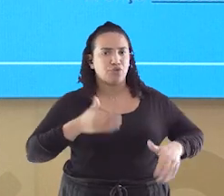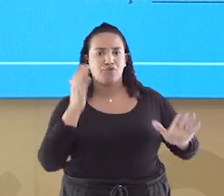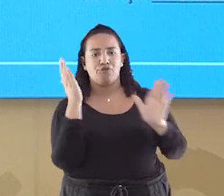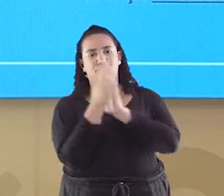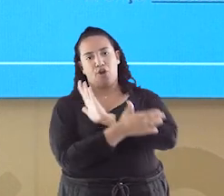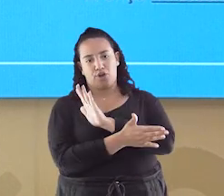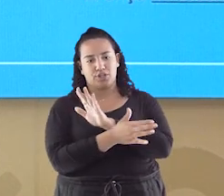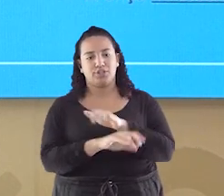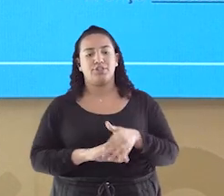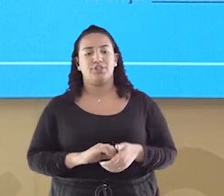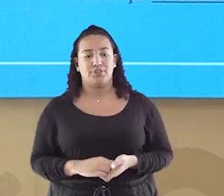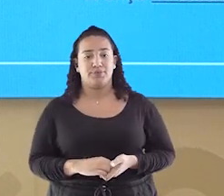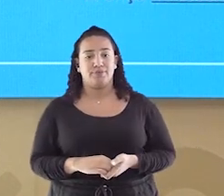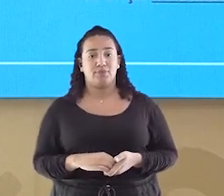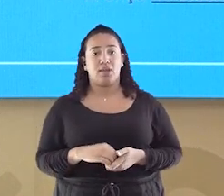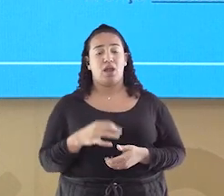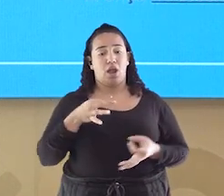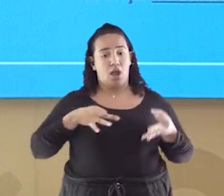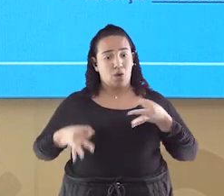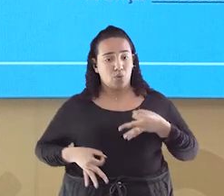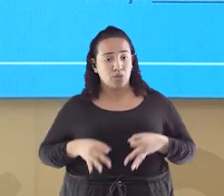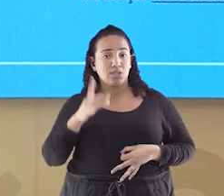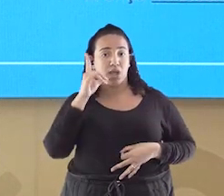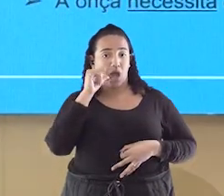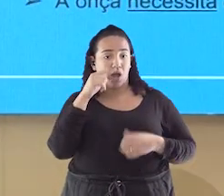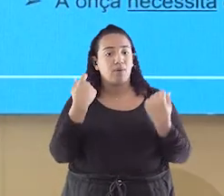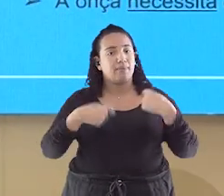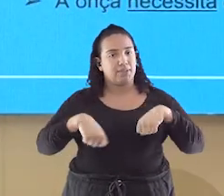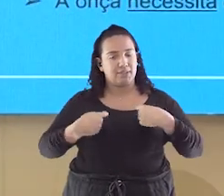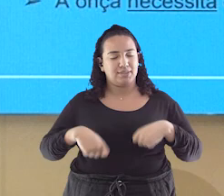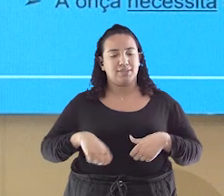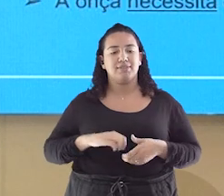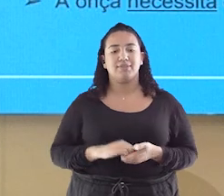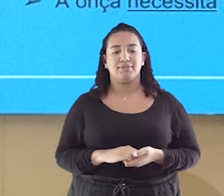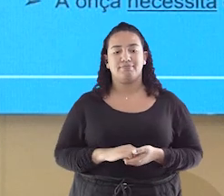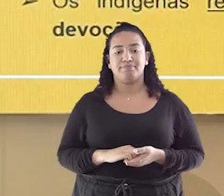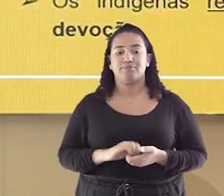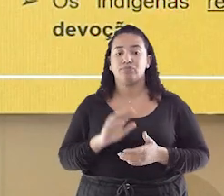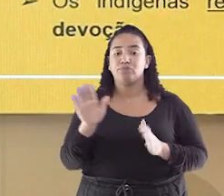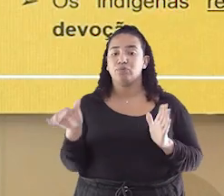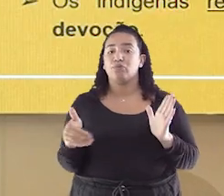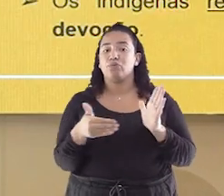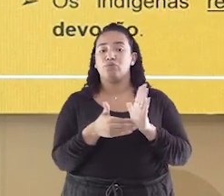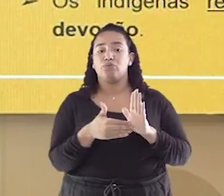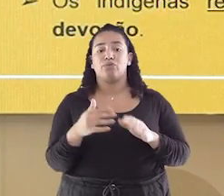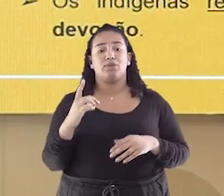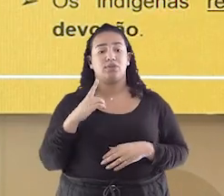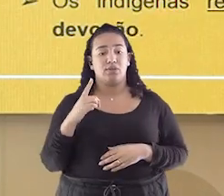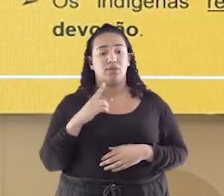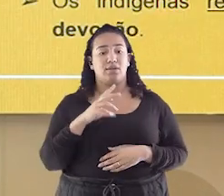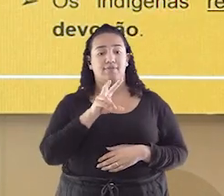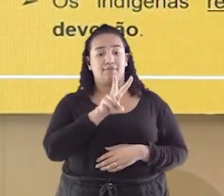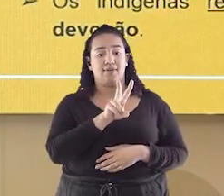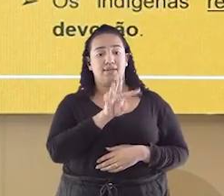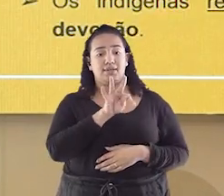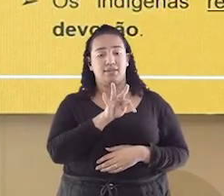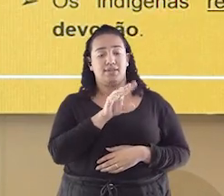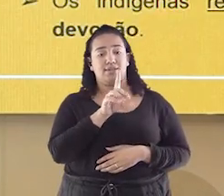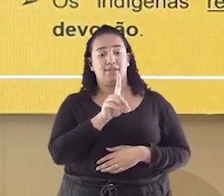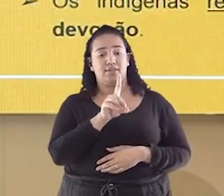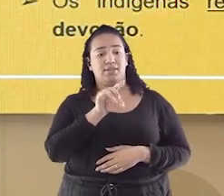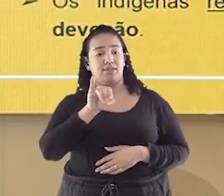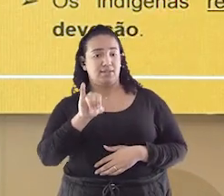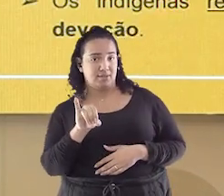Curupira. A onça necessita de água, ok? E por fim, temos os verbos transitivos diretos